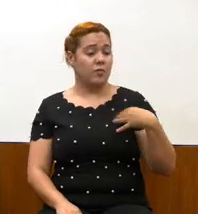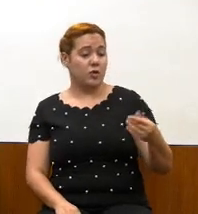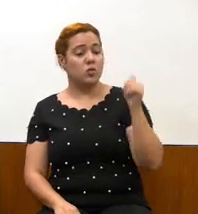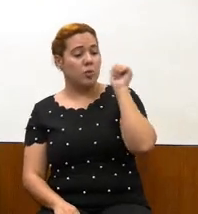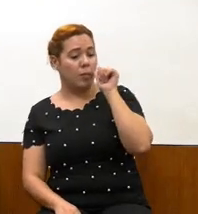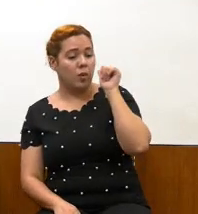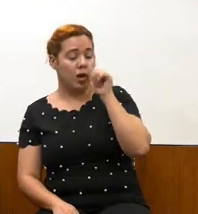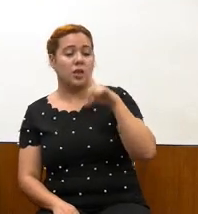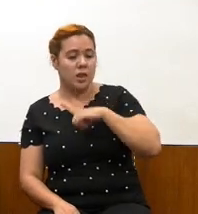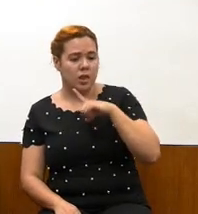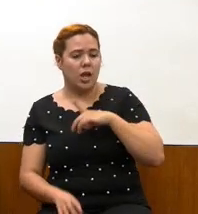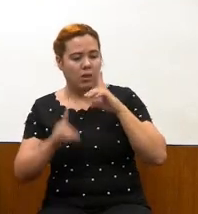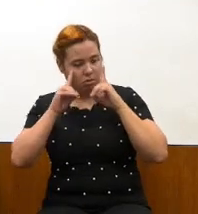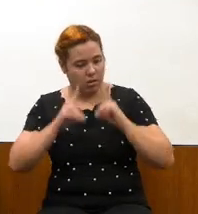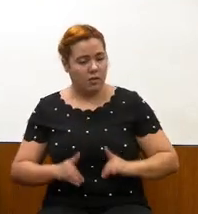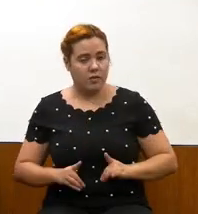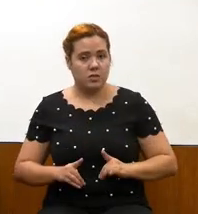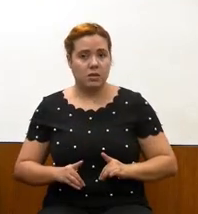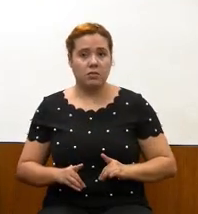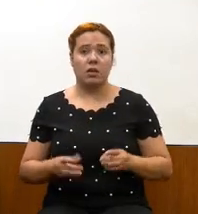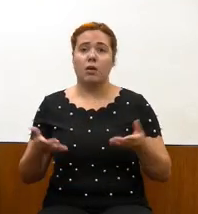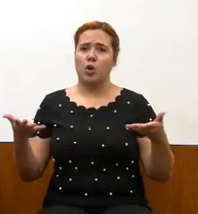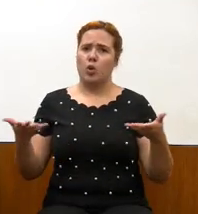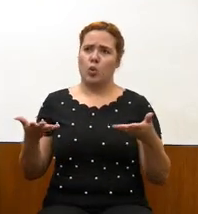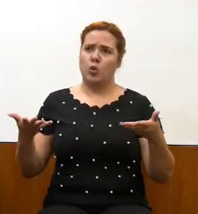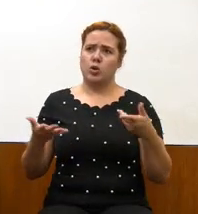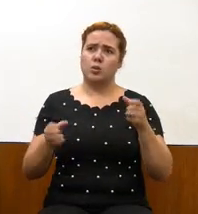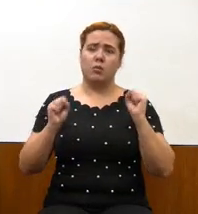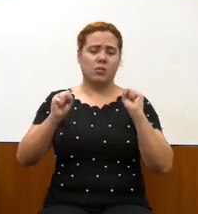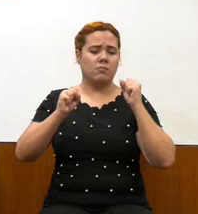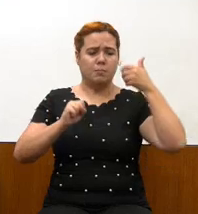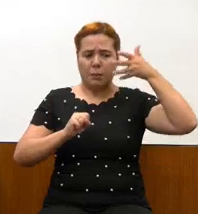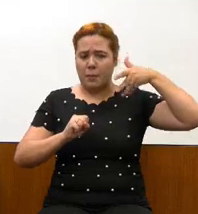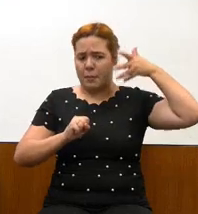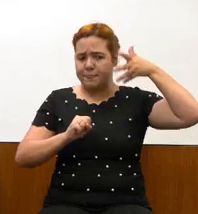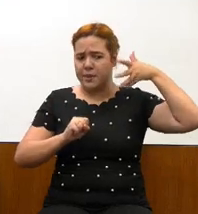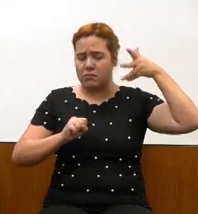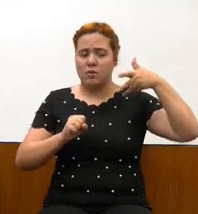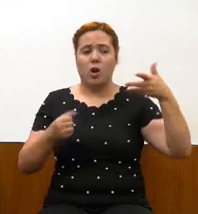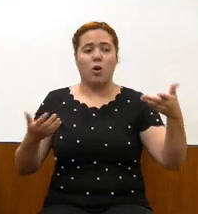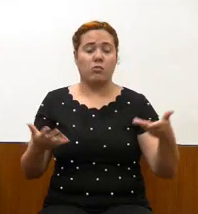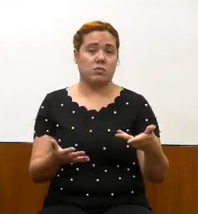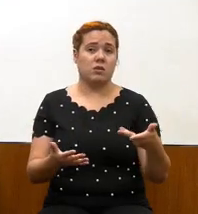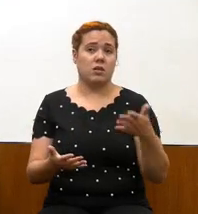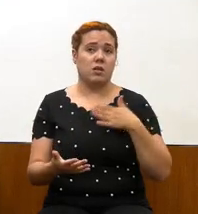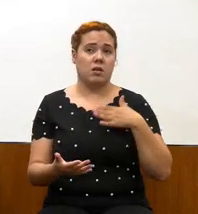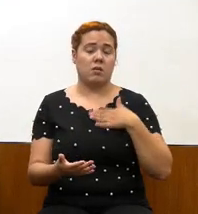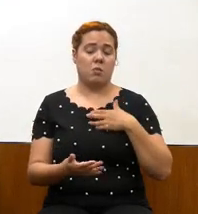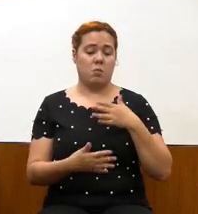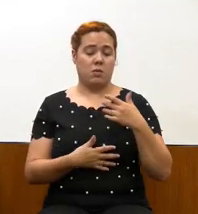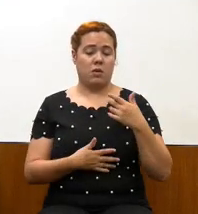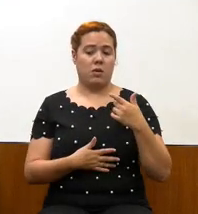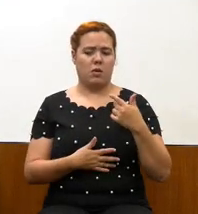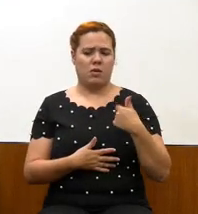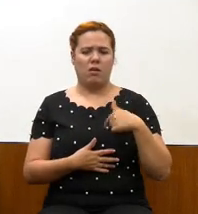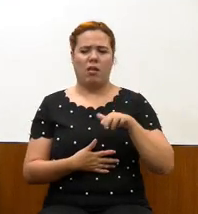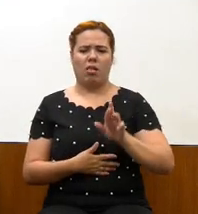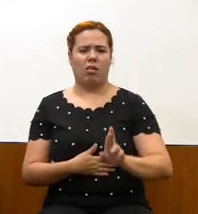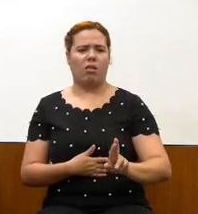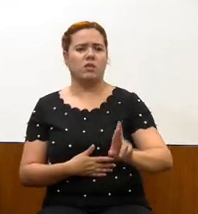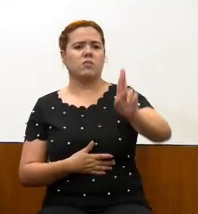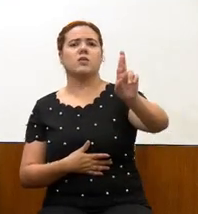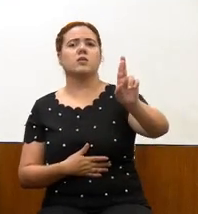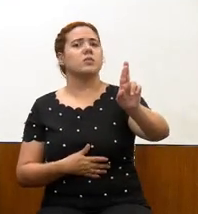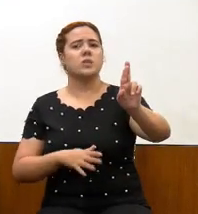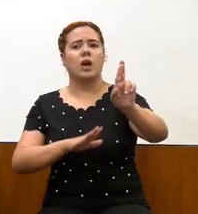de estar falando aqui é muito importante, porque eu estou falando não em nome, porque eu não me coloco nessa posição, mas